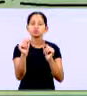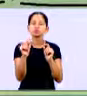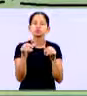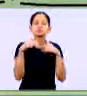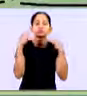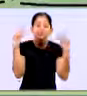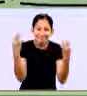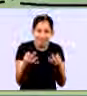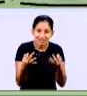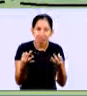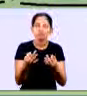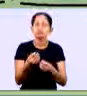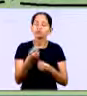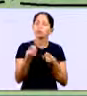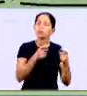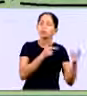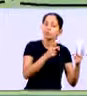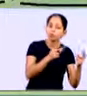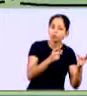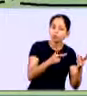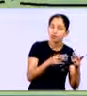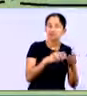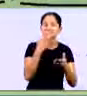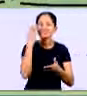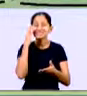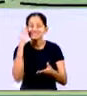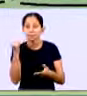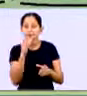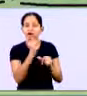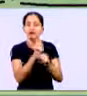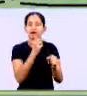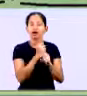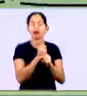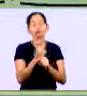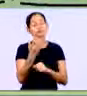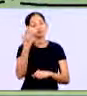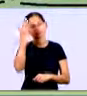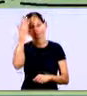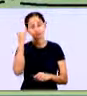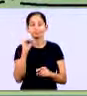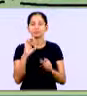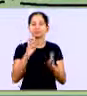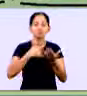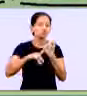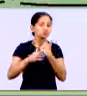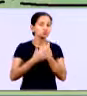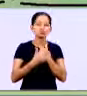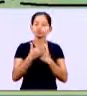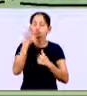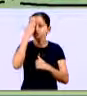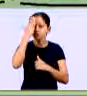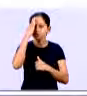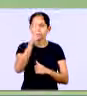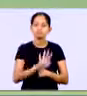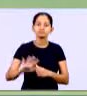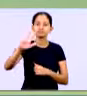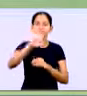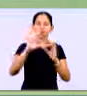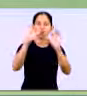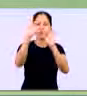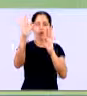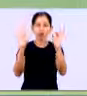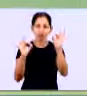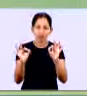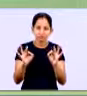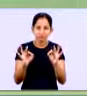onde saiu mais dinheiro, as despesas do seu caixa. Você passa a ter um controle efetivo de tudo o que está acontecendo dentro da organização. Se você